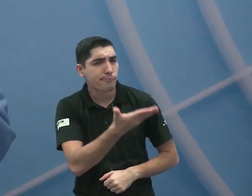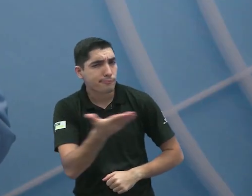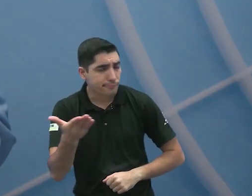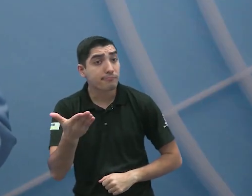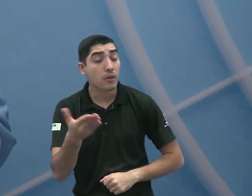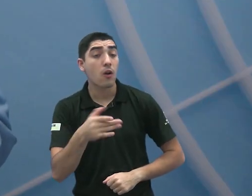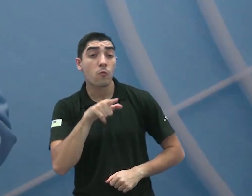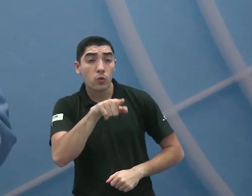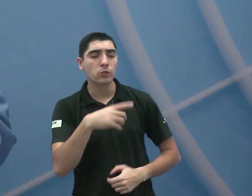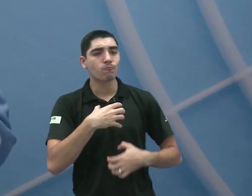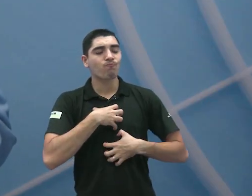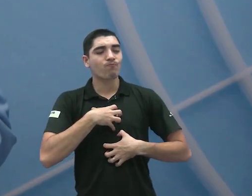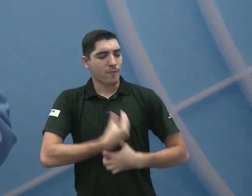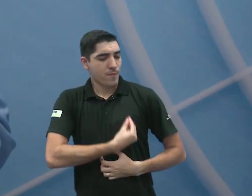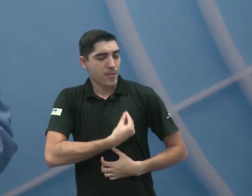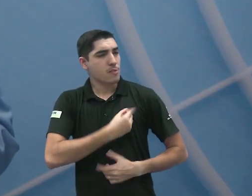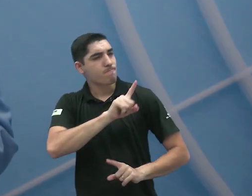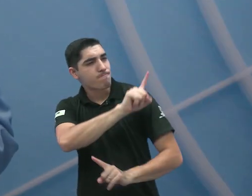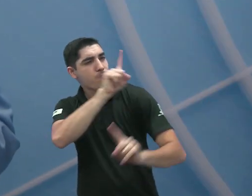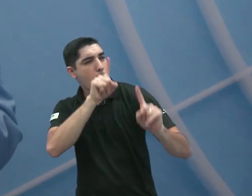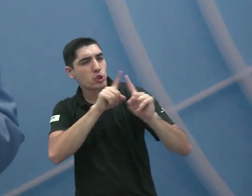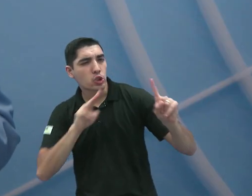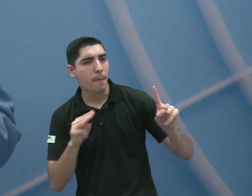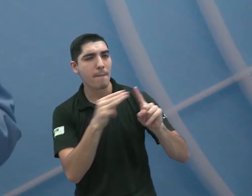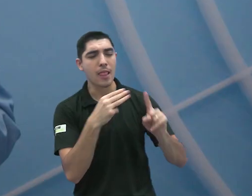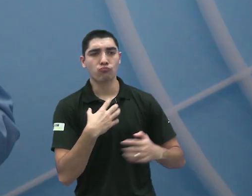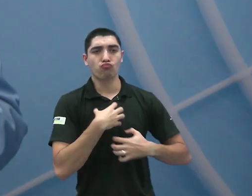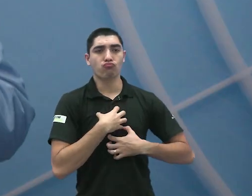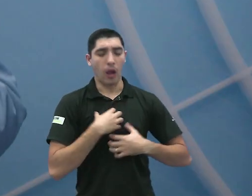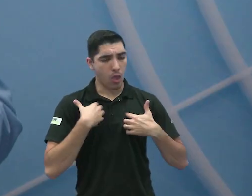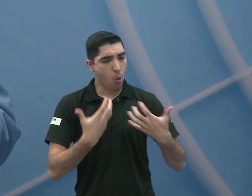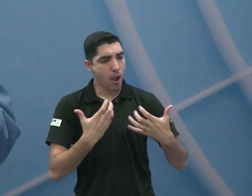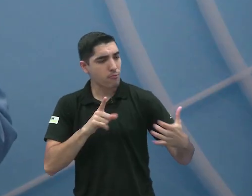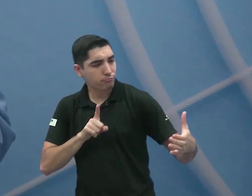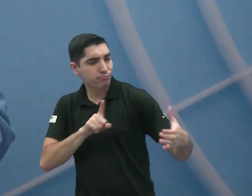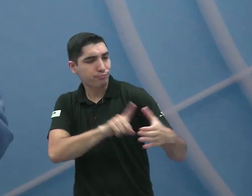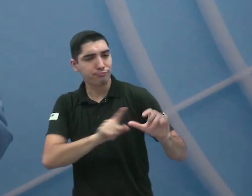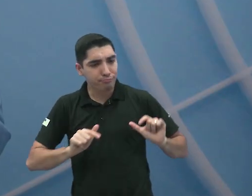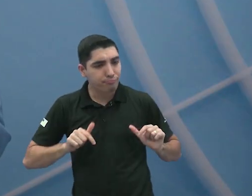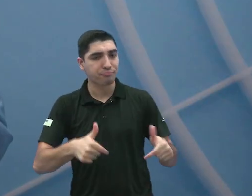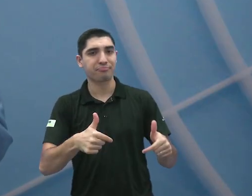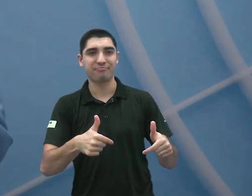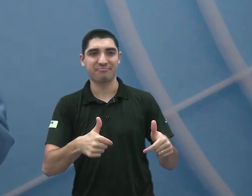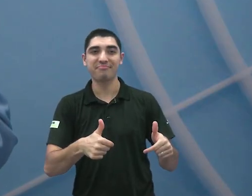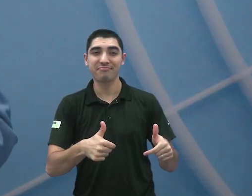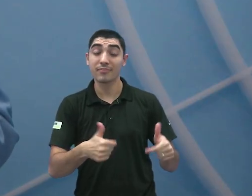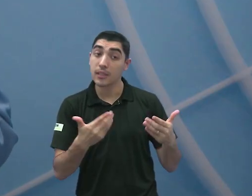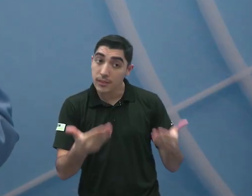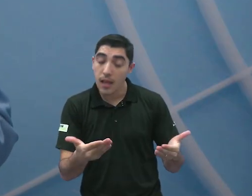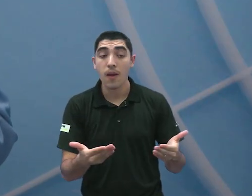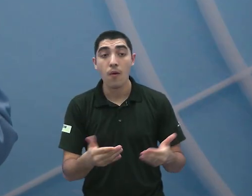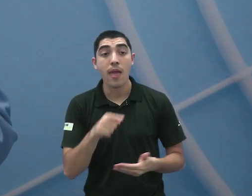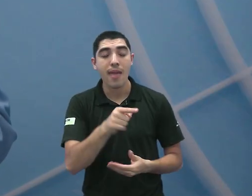tem um propósito, é encontrar sentido no que fazemos e pertencer a algo maior que nós mesmos, né?